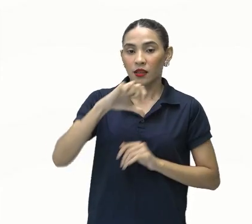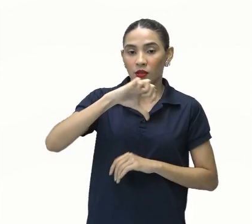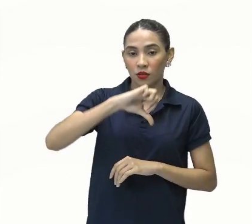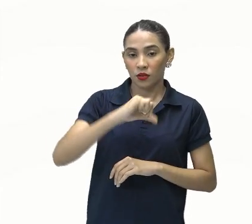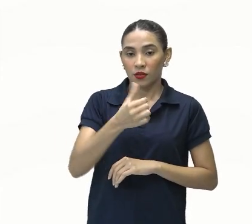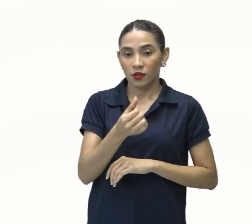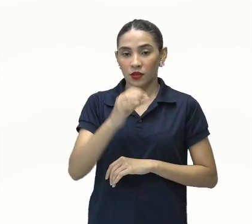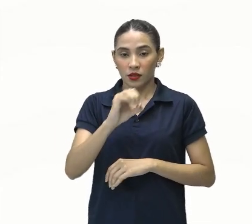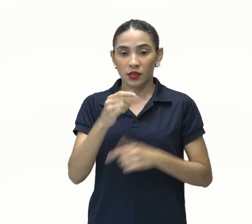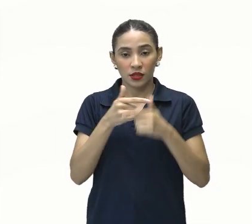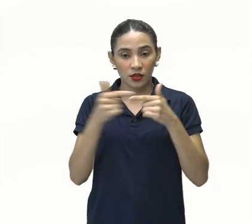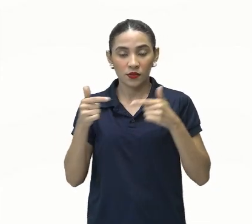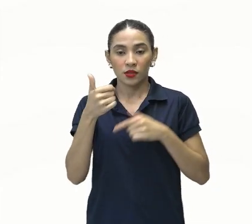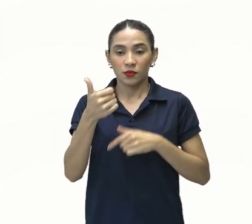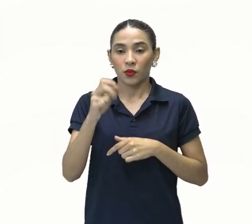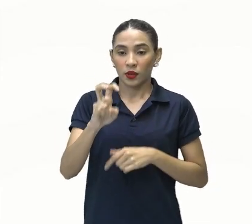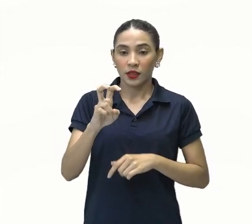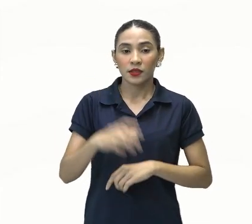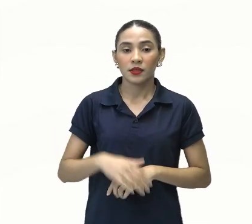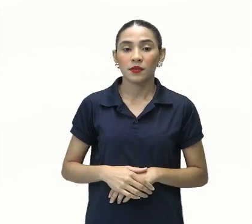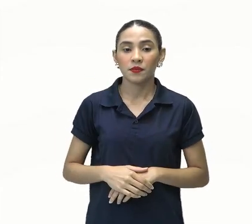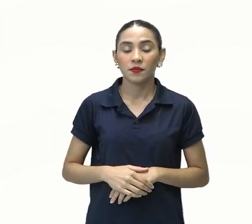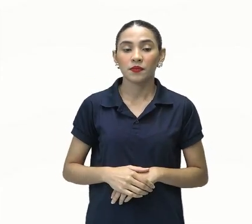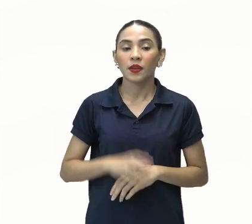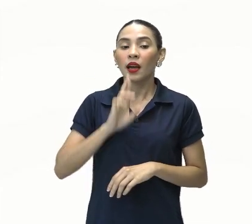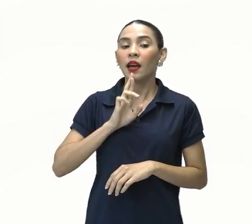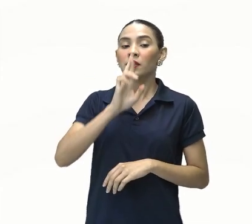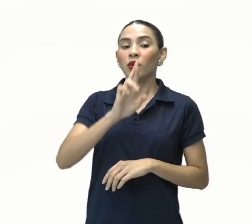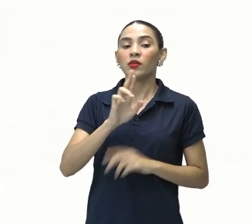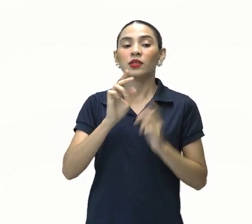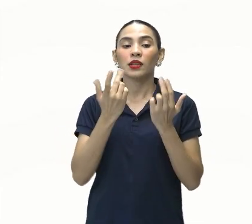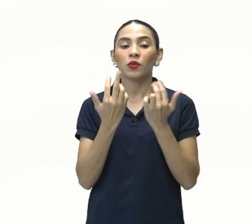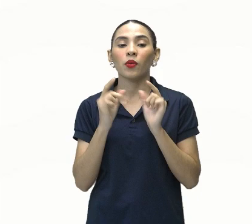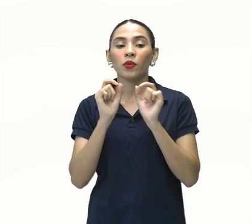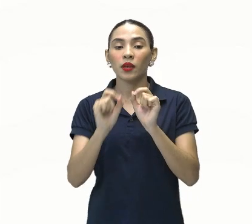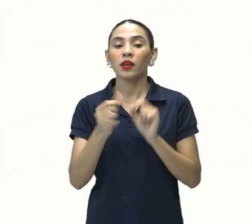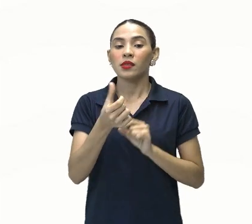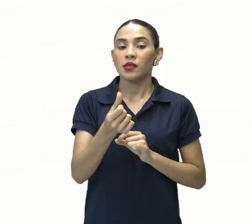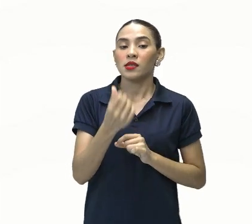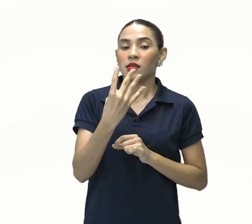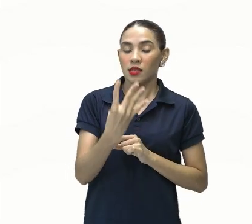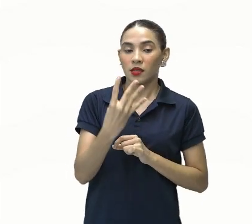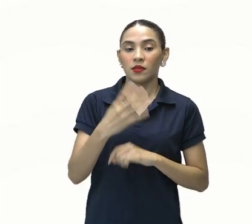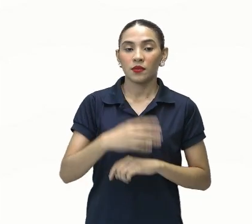960 dividido por 15, meu resultado será